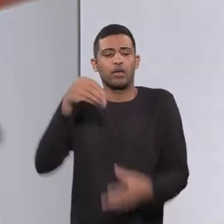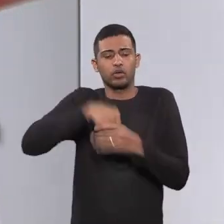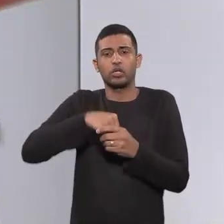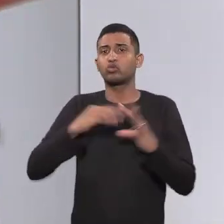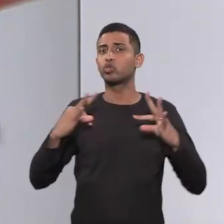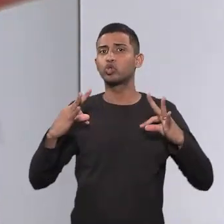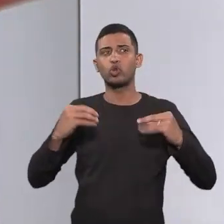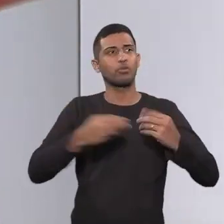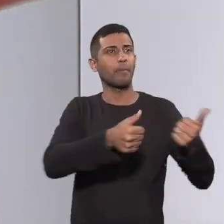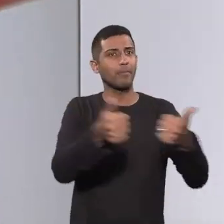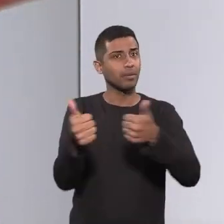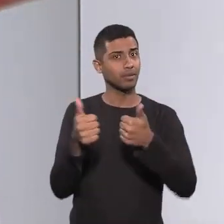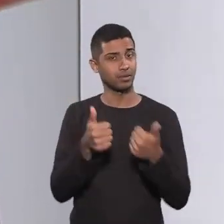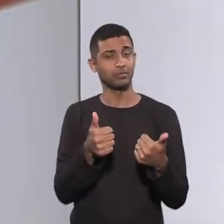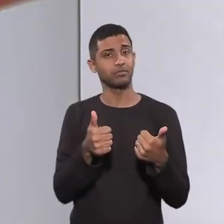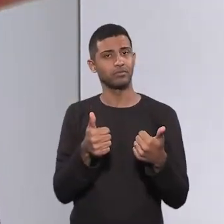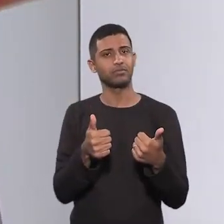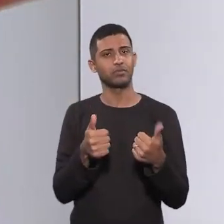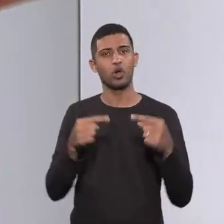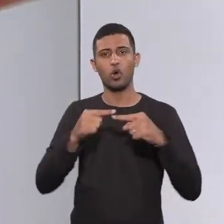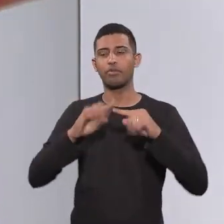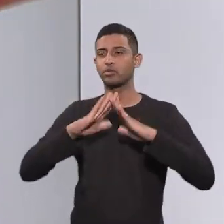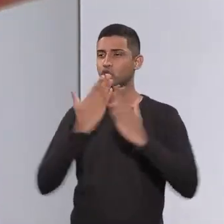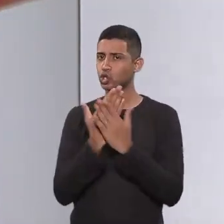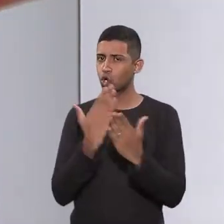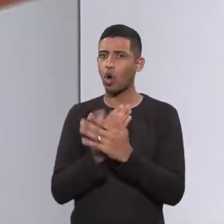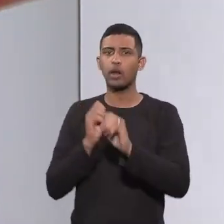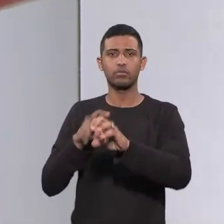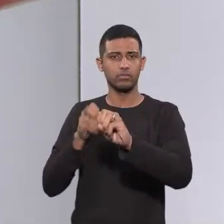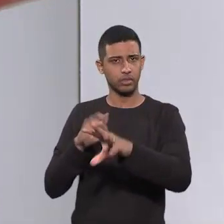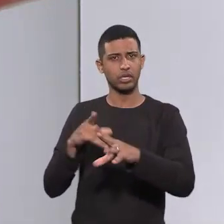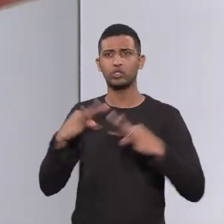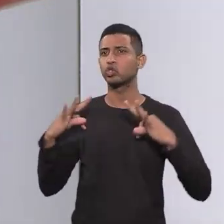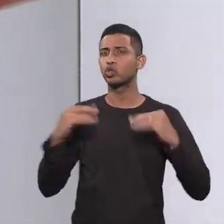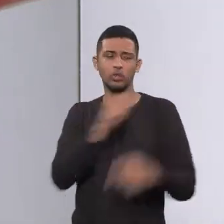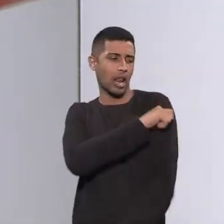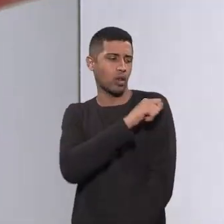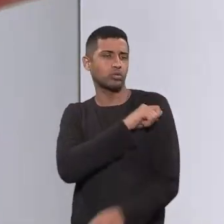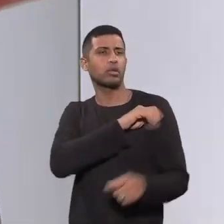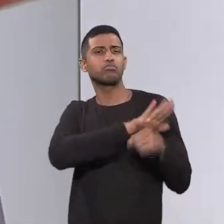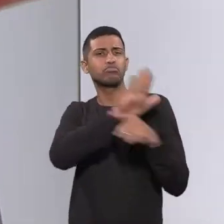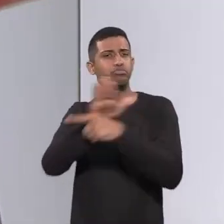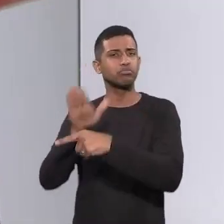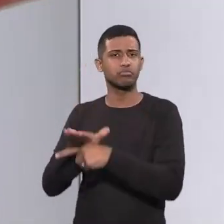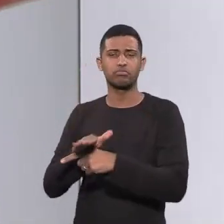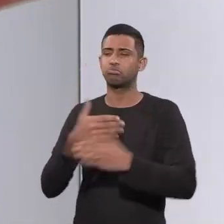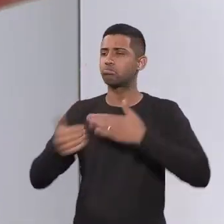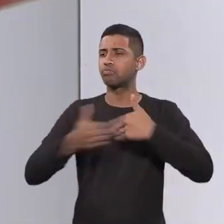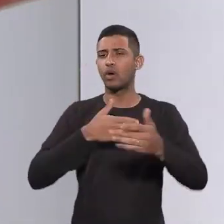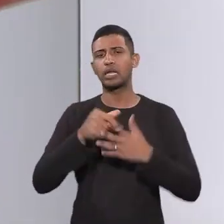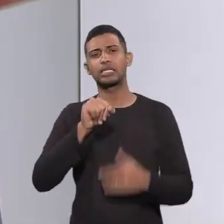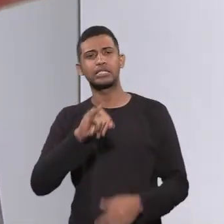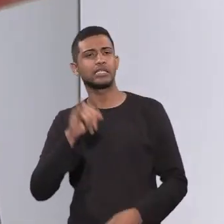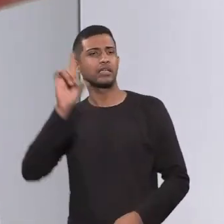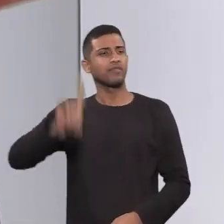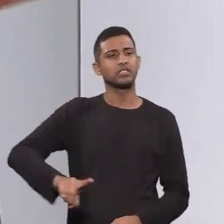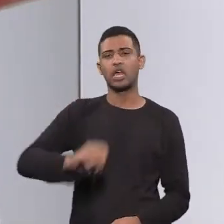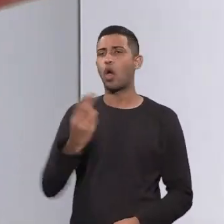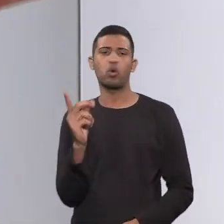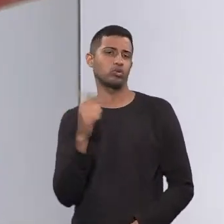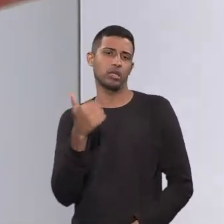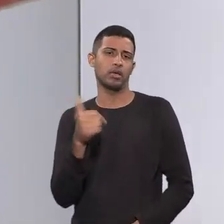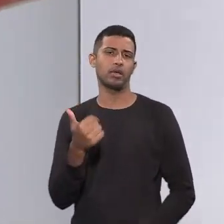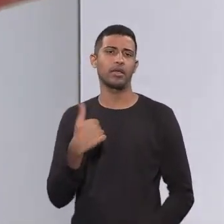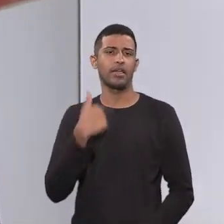beneficia a todos. Então, isso é uma inclusão escolar educacional. Ela é benéfica para todos os alunos, com e sem deficiência. Então, esse convívio é algo